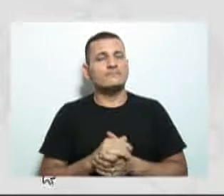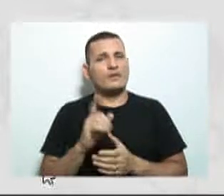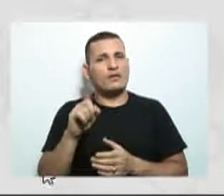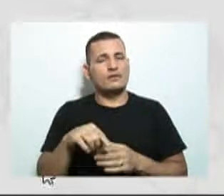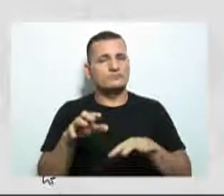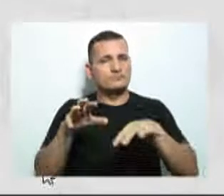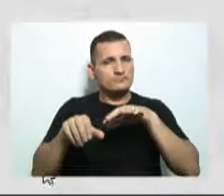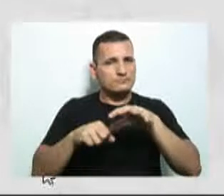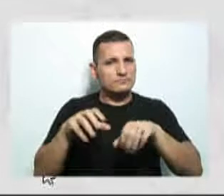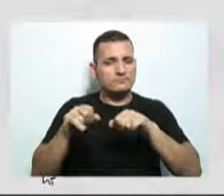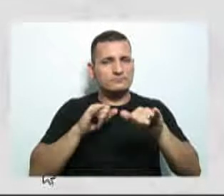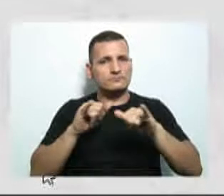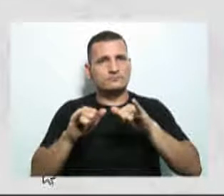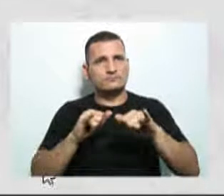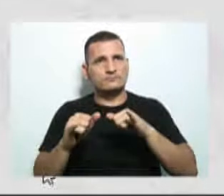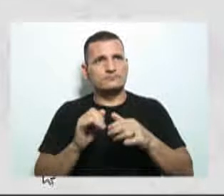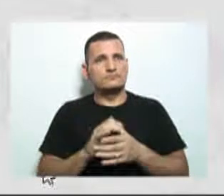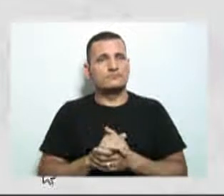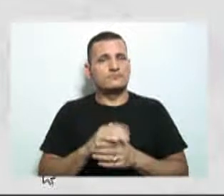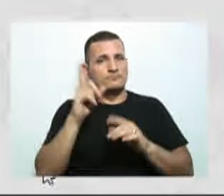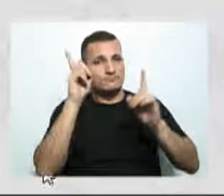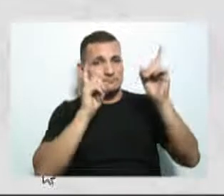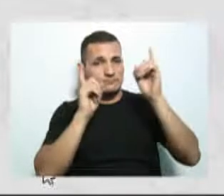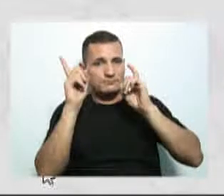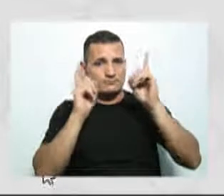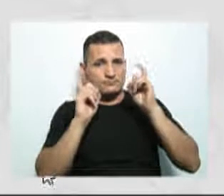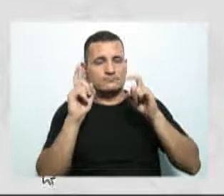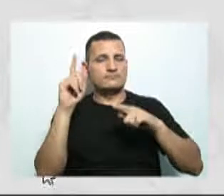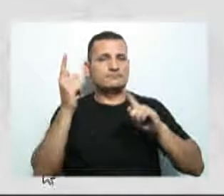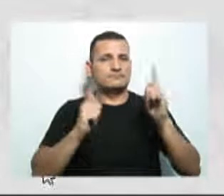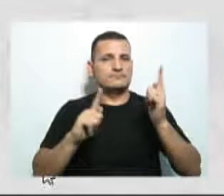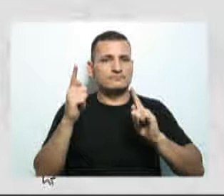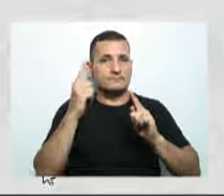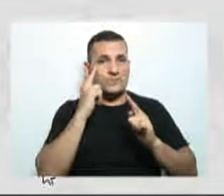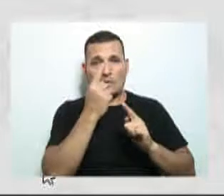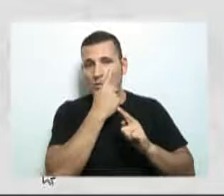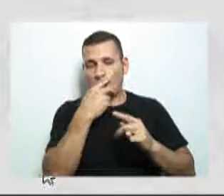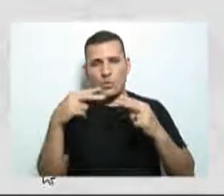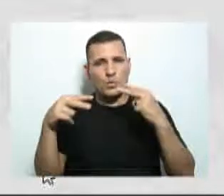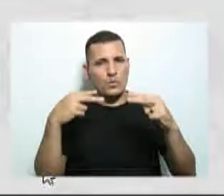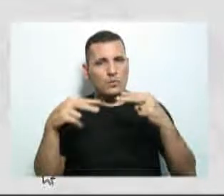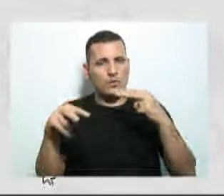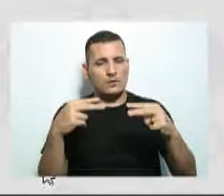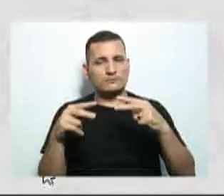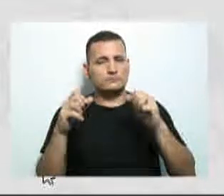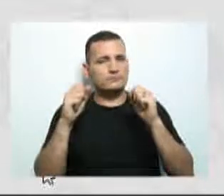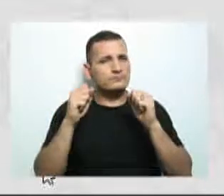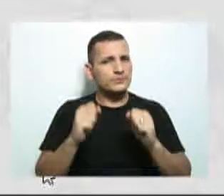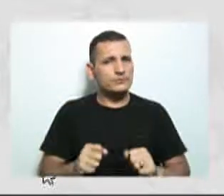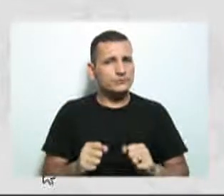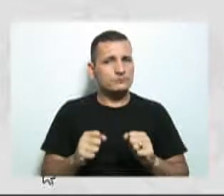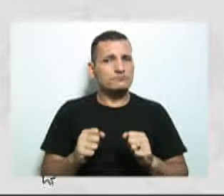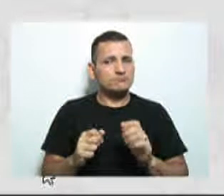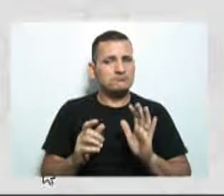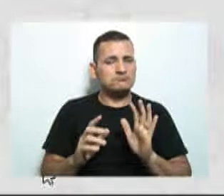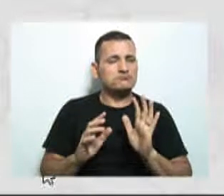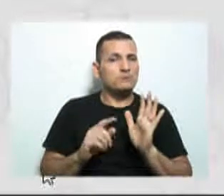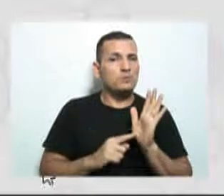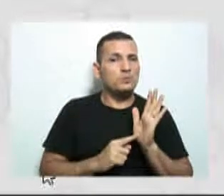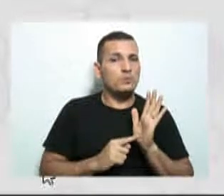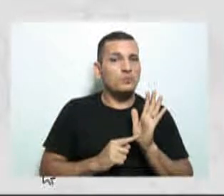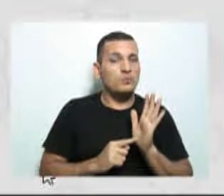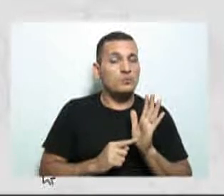coletar informações. Os movimentos faciais, os gestos, os olhares podem revelar